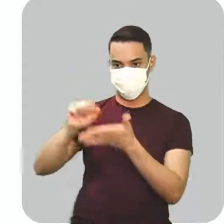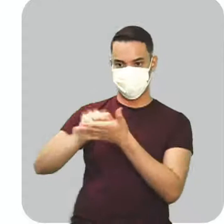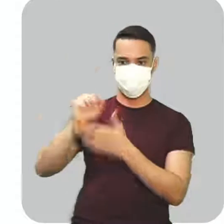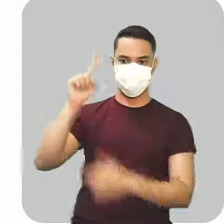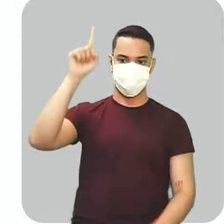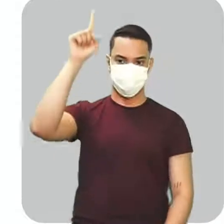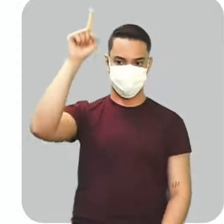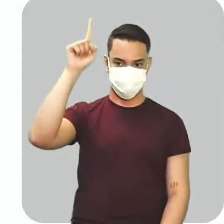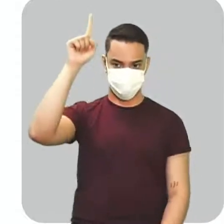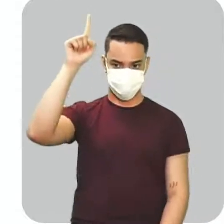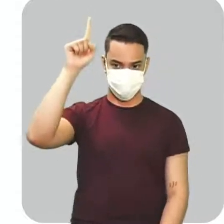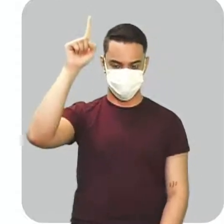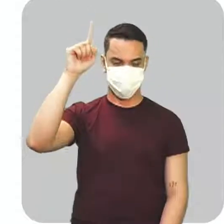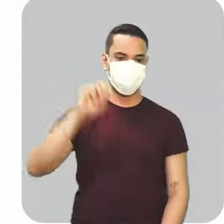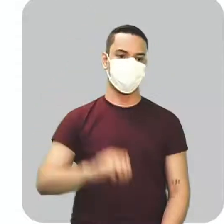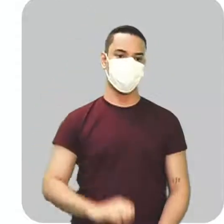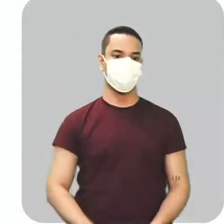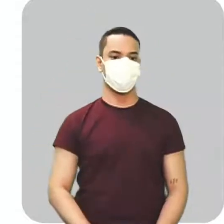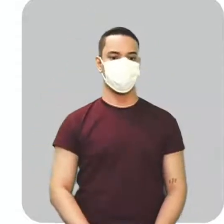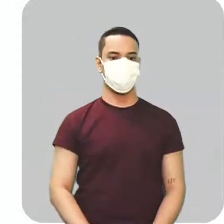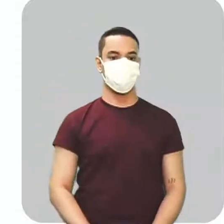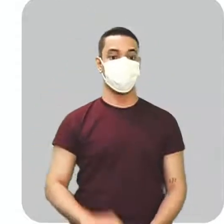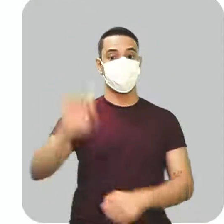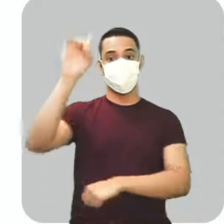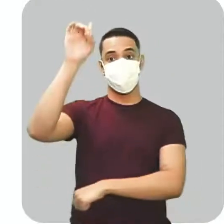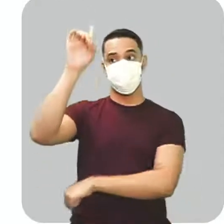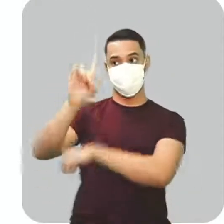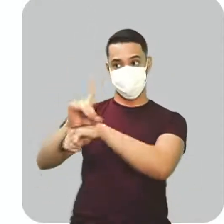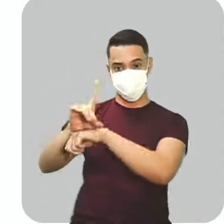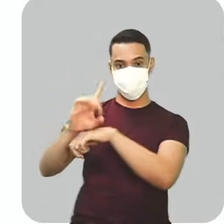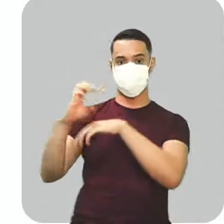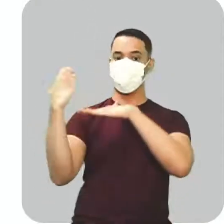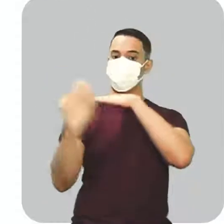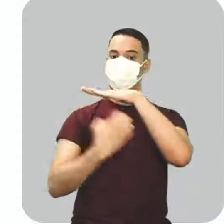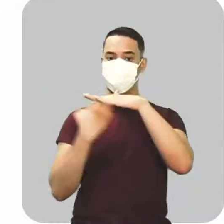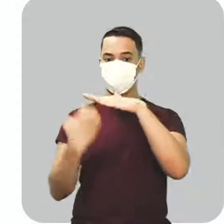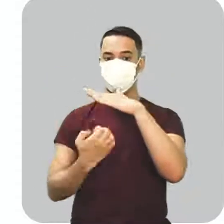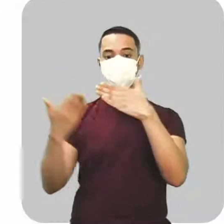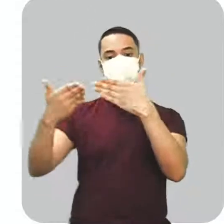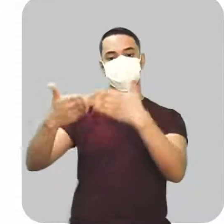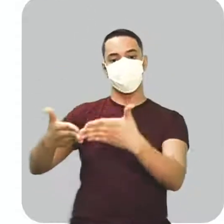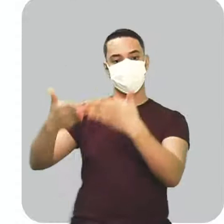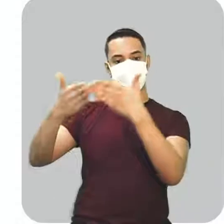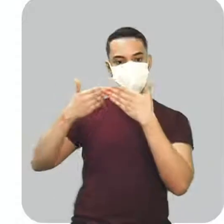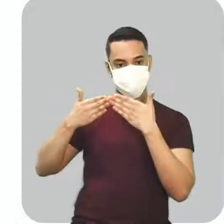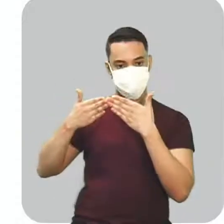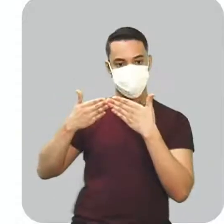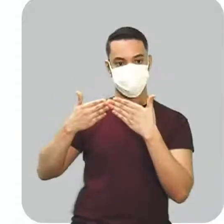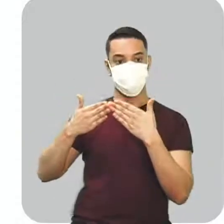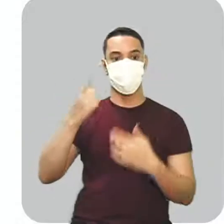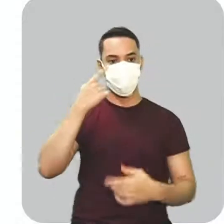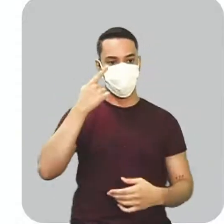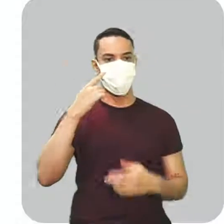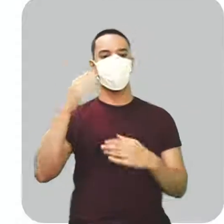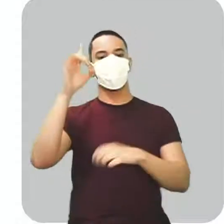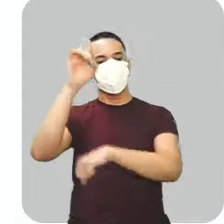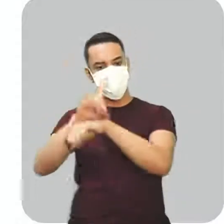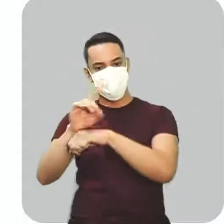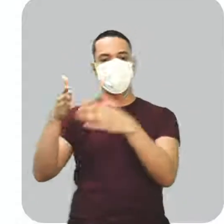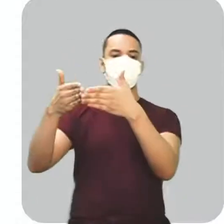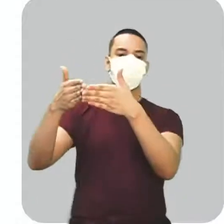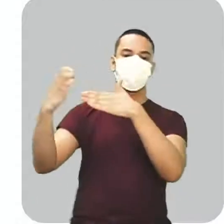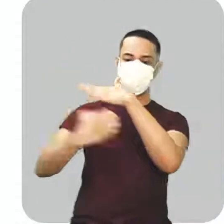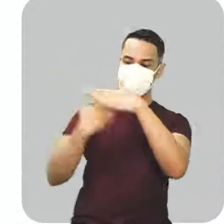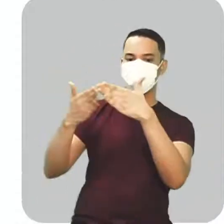a outra. O diretor da empresa solicitou, o diretor da